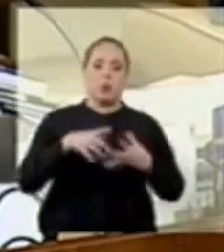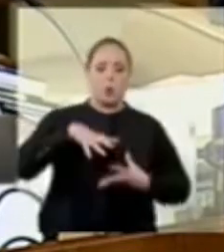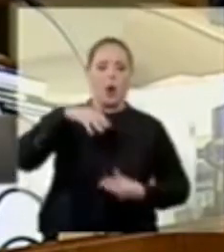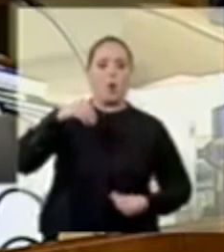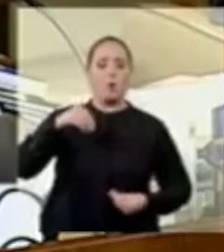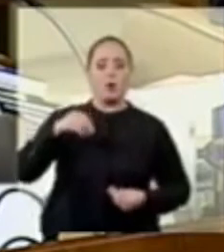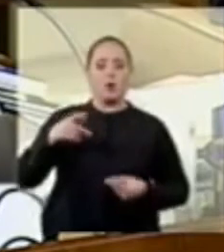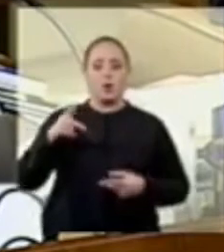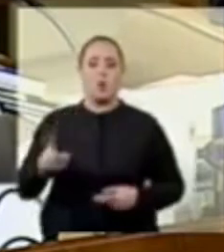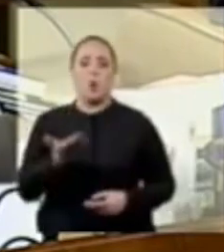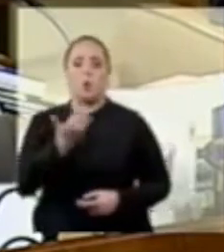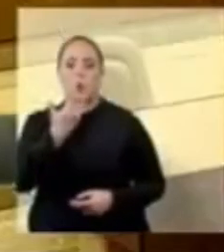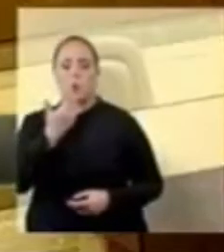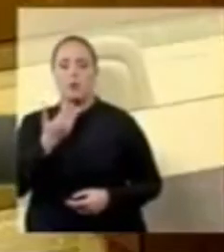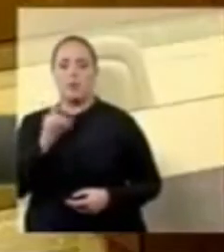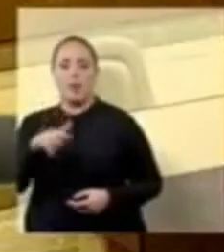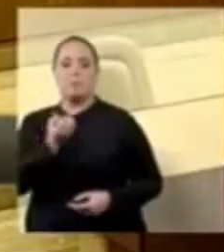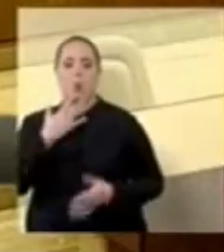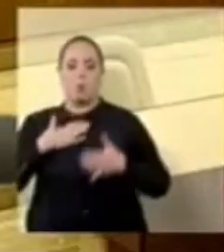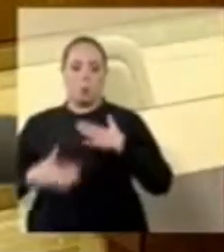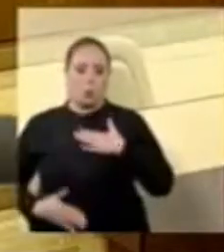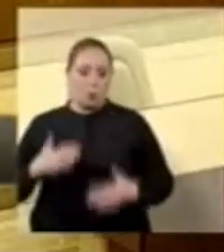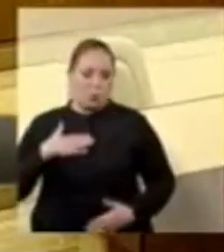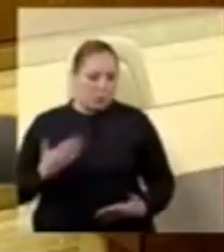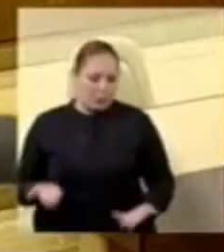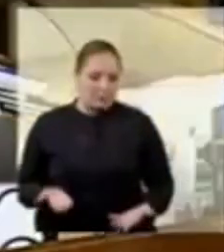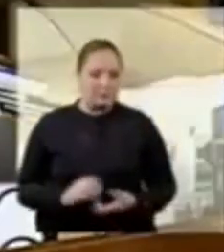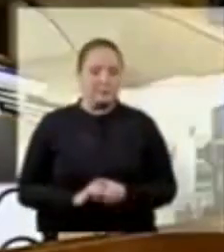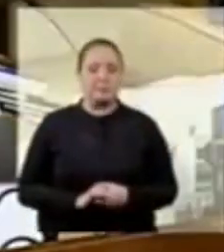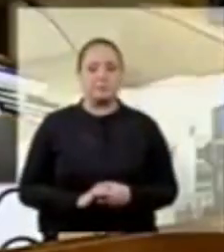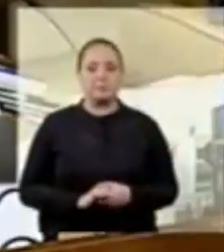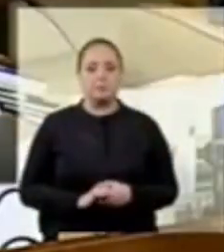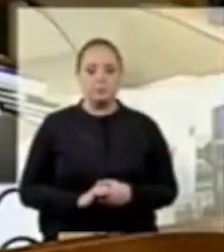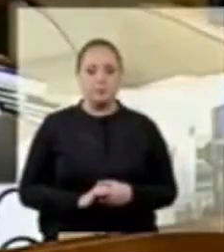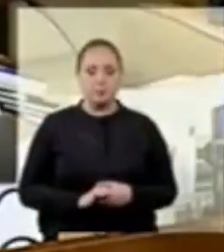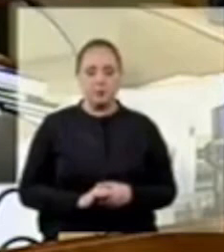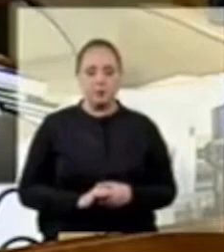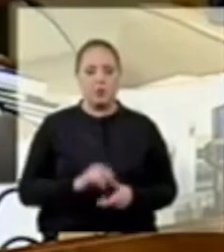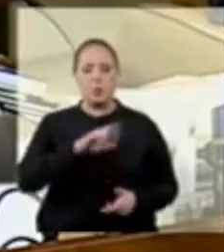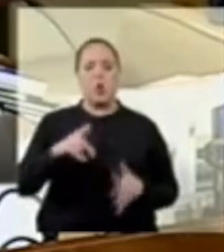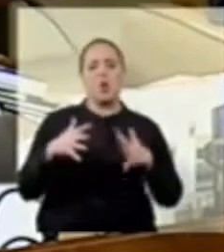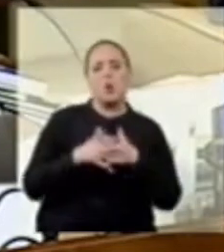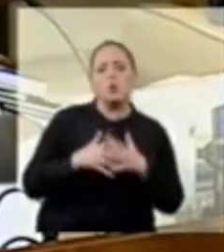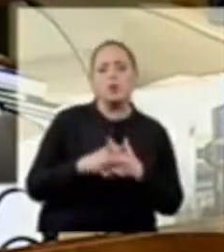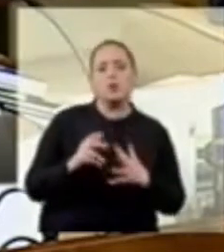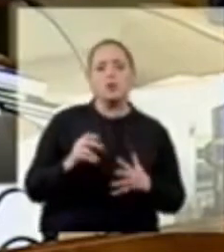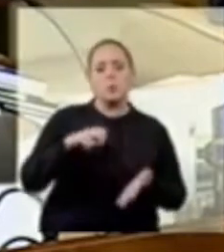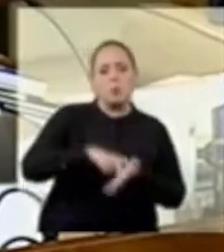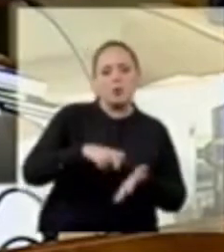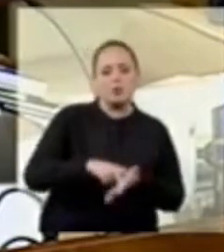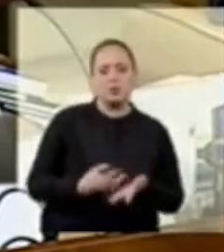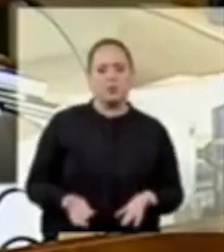tem filho ser capaz de saciar essa demanda não é com o espírito punitivo sou contra vingadores